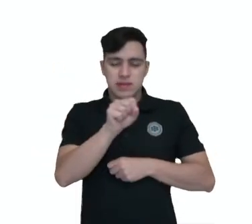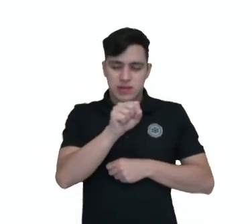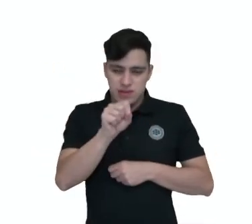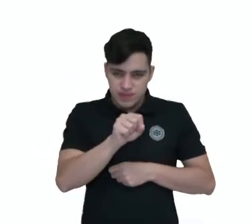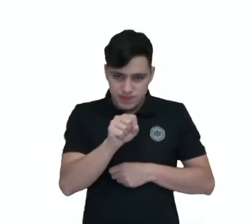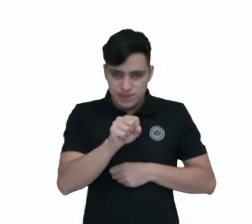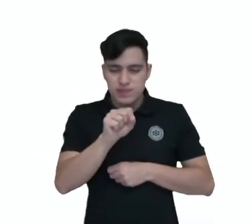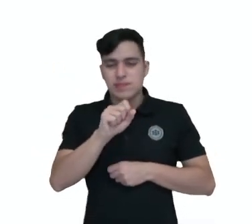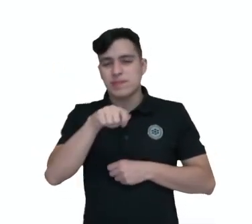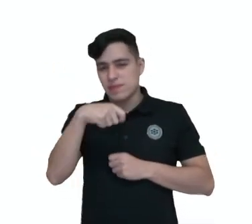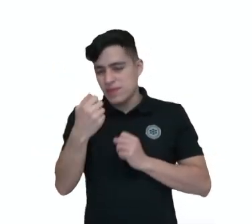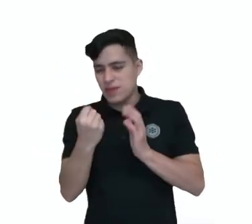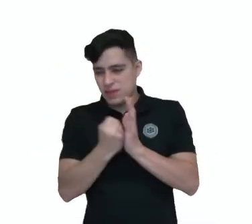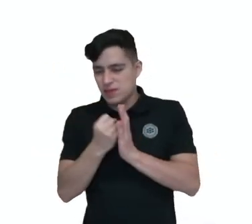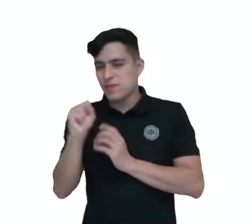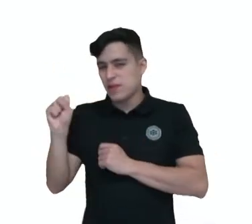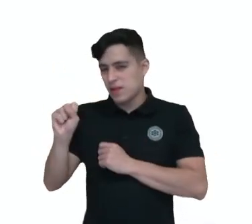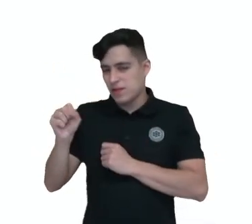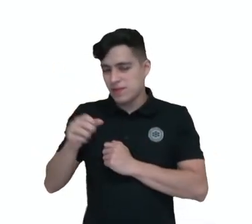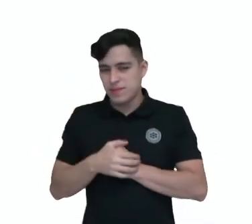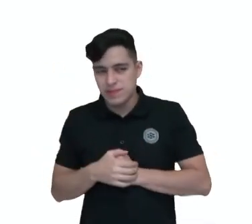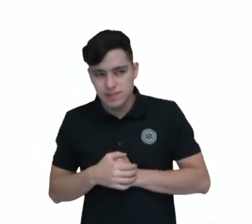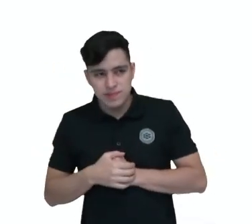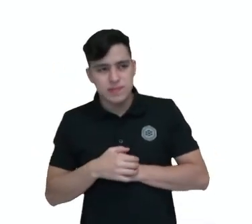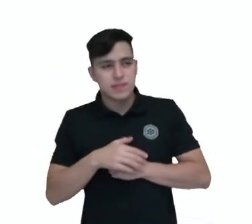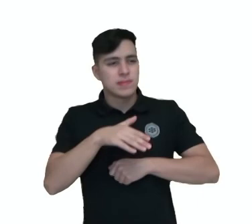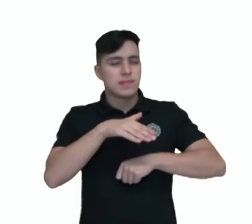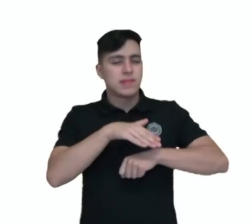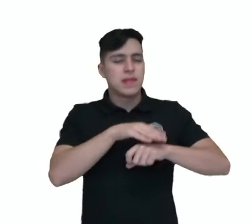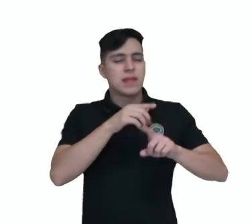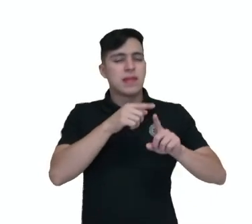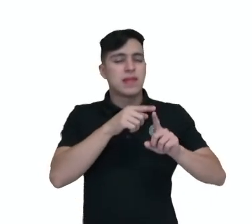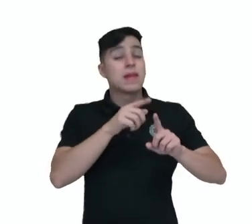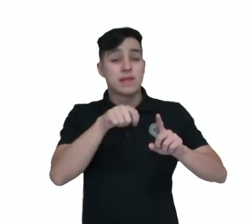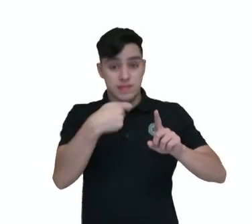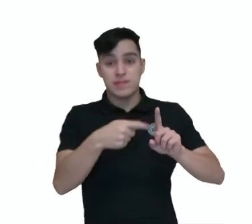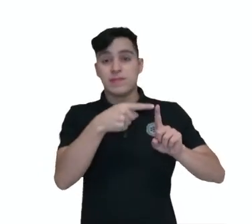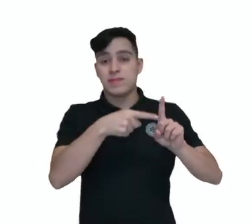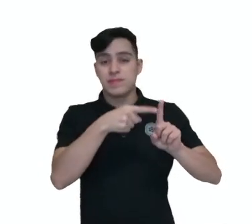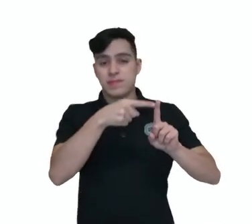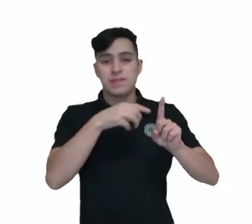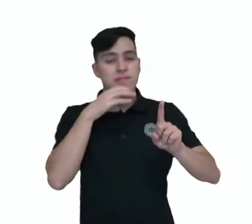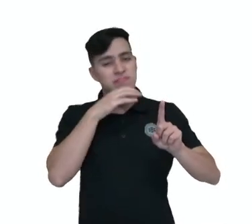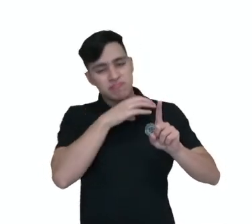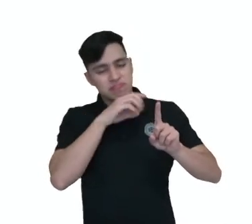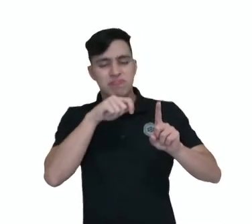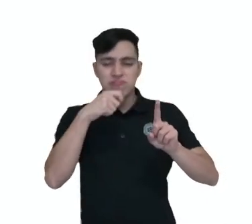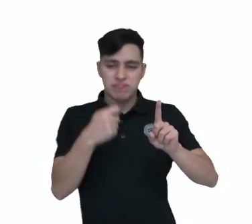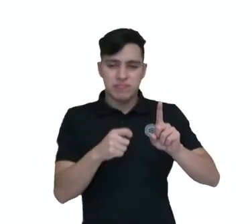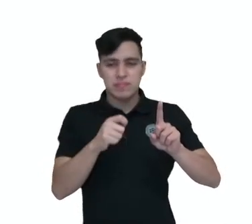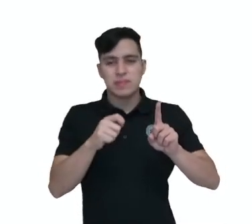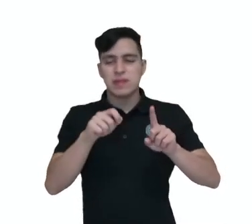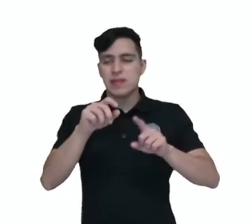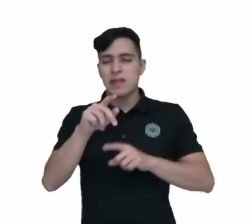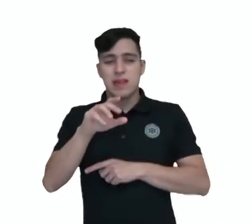segundos, símbolo S. Temperatura, Kelvin, letra